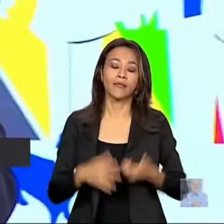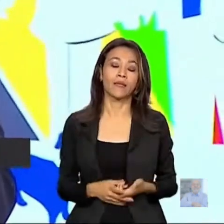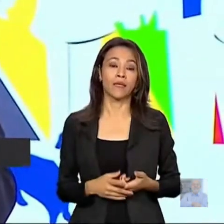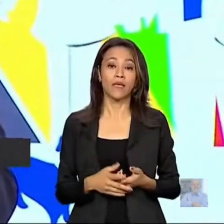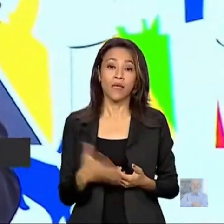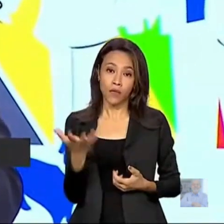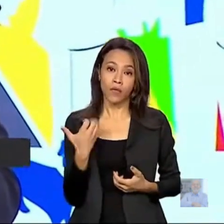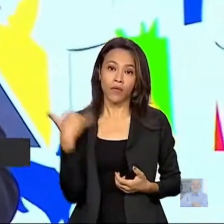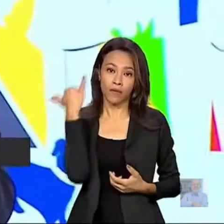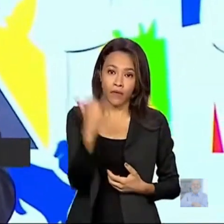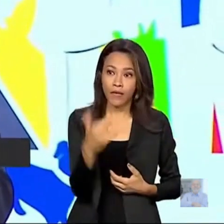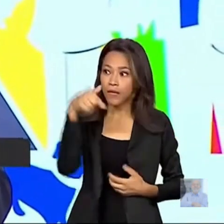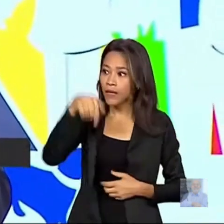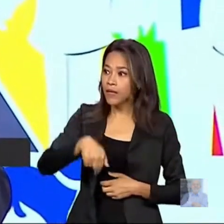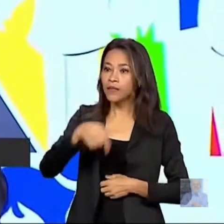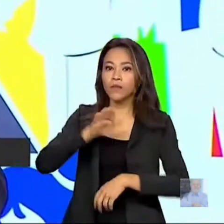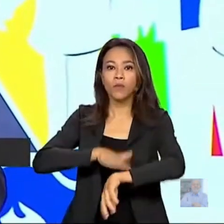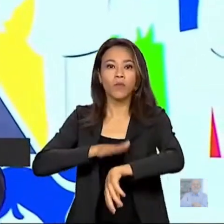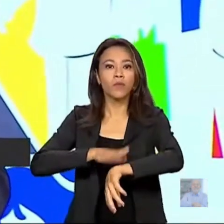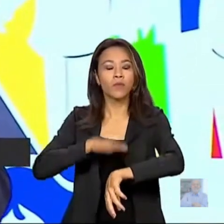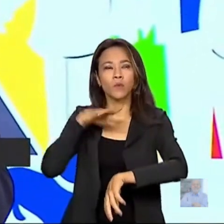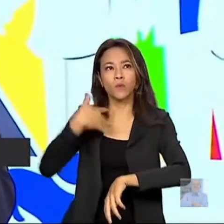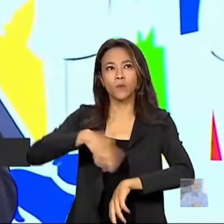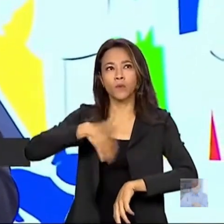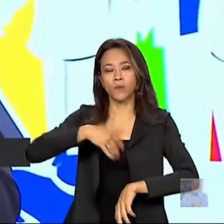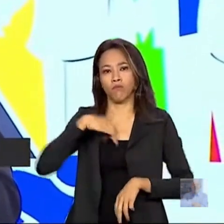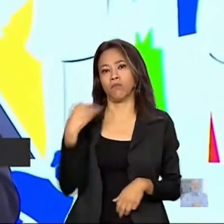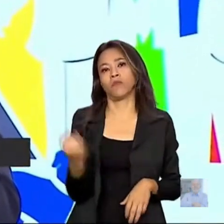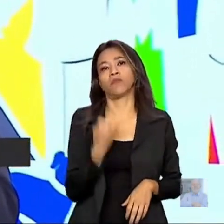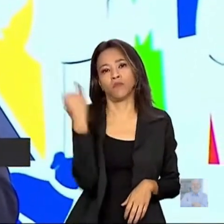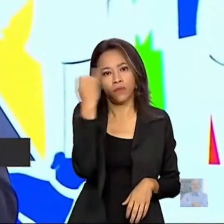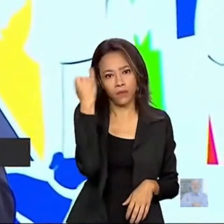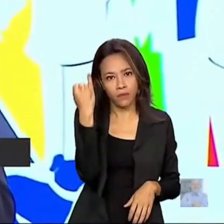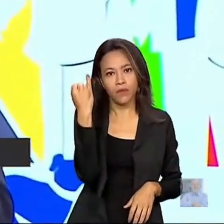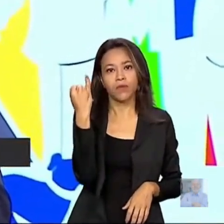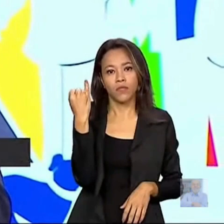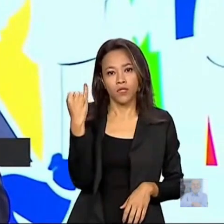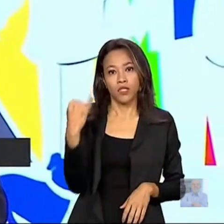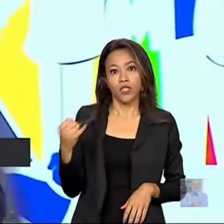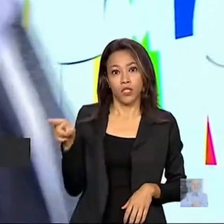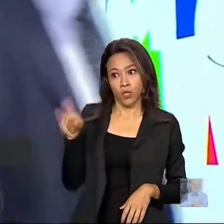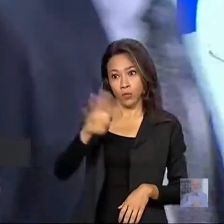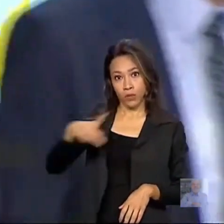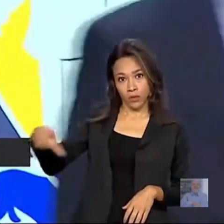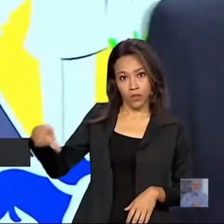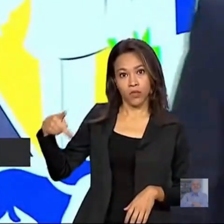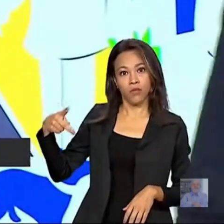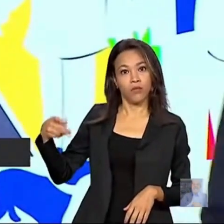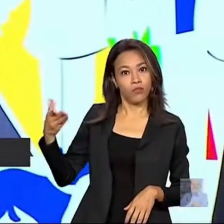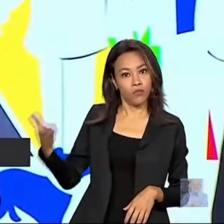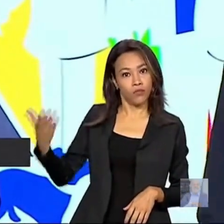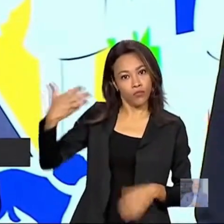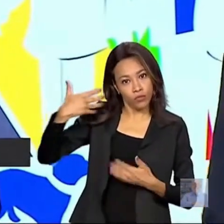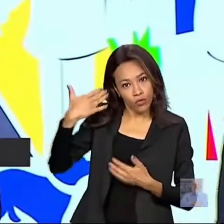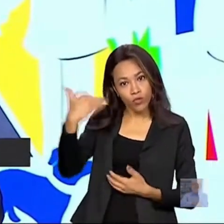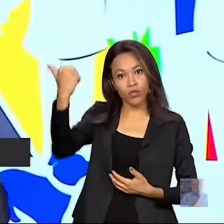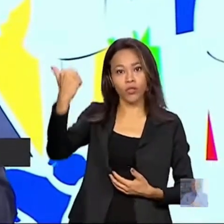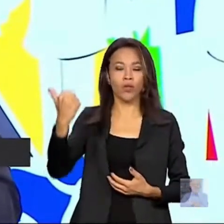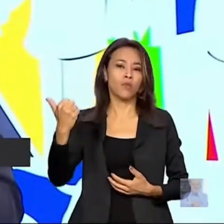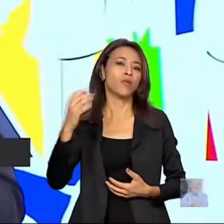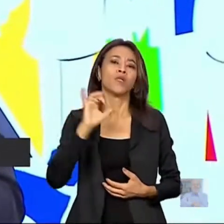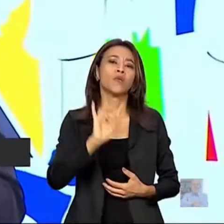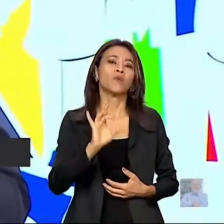um momento importante que o presidente nos convoca a todos, não só os